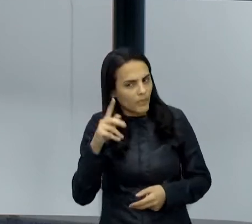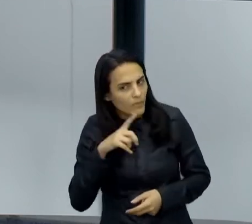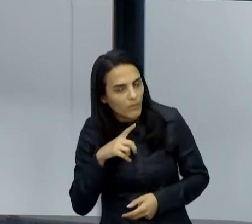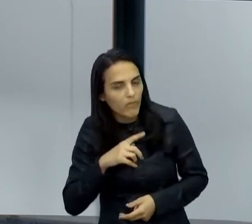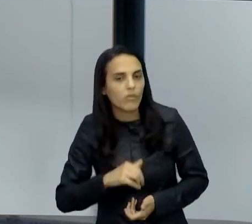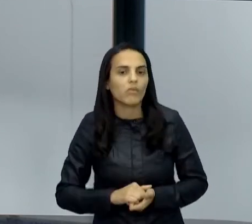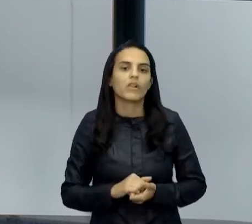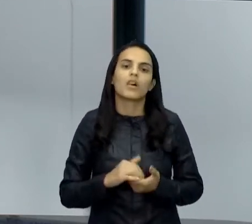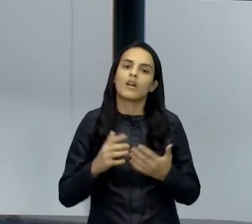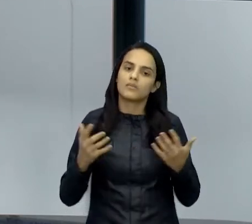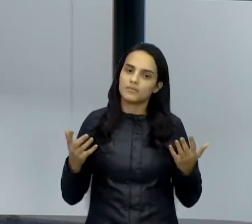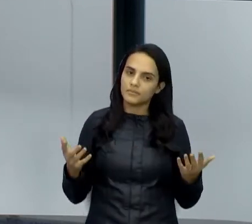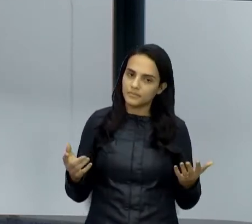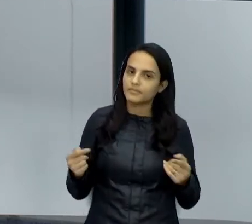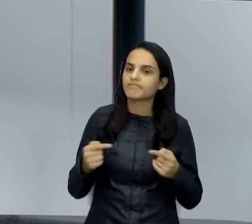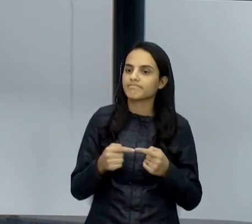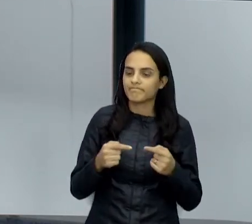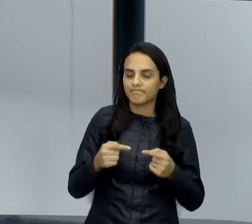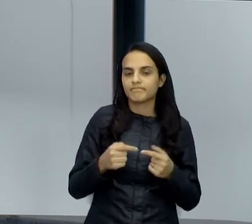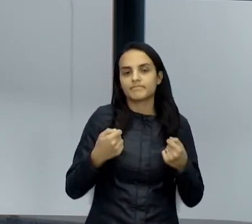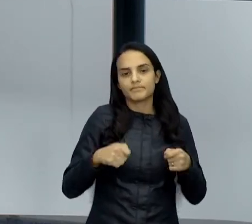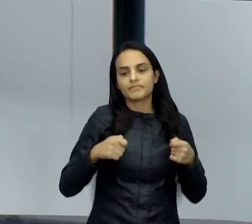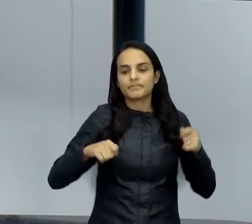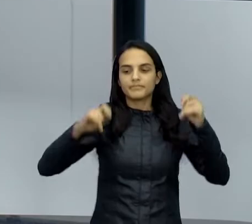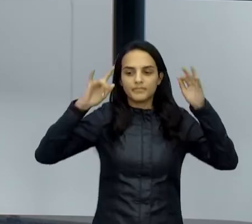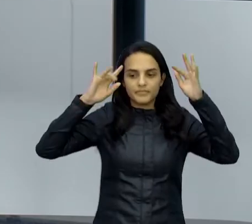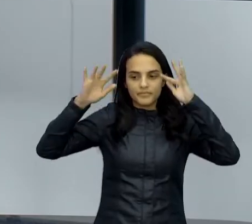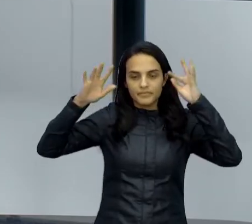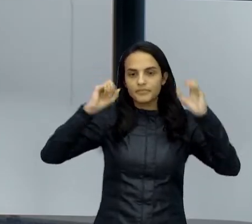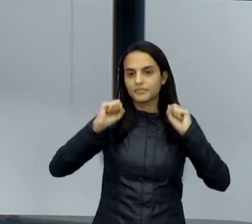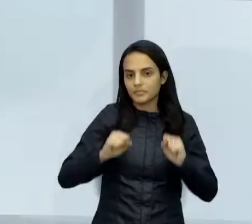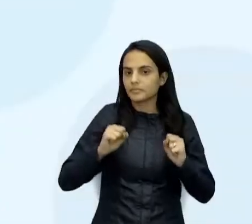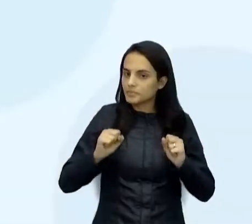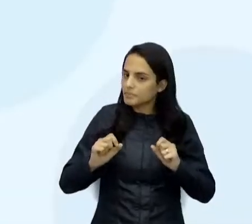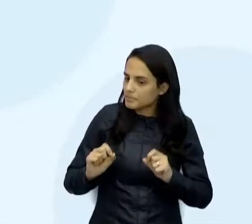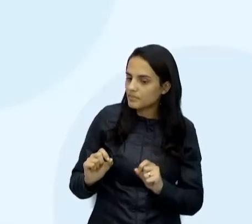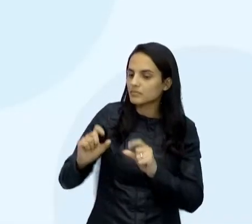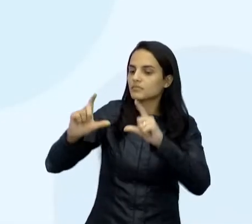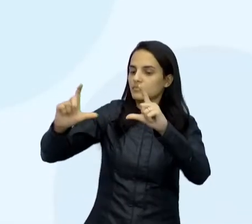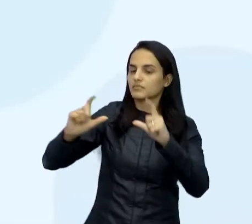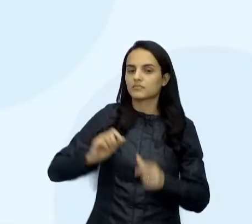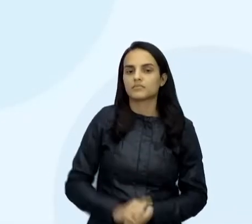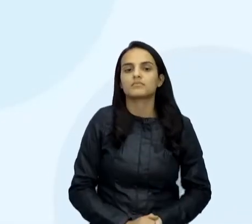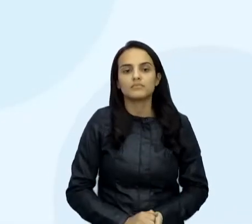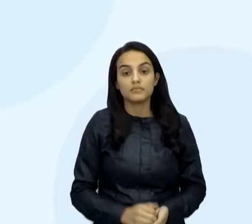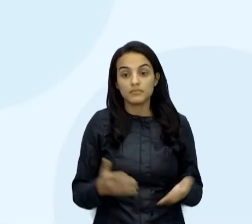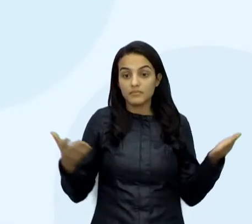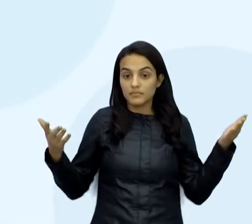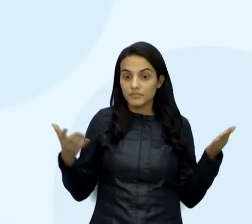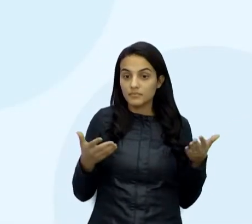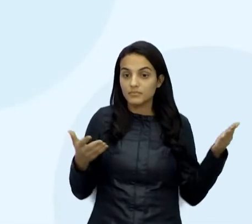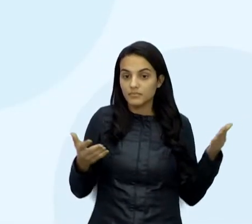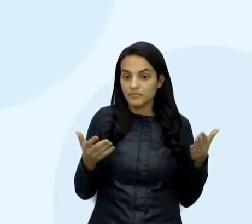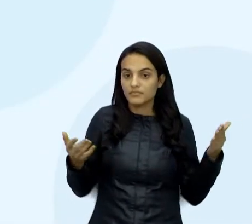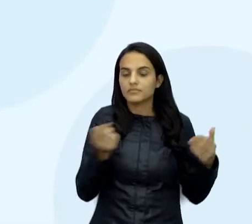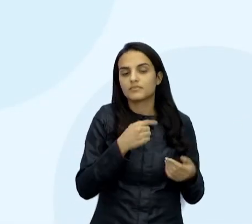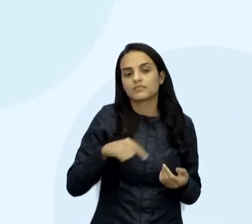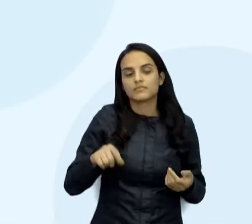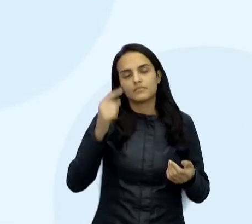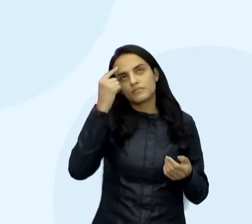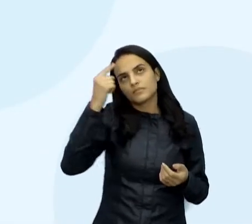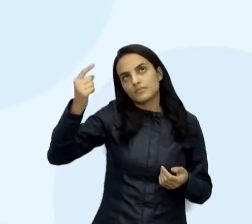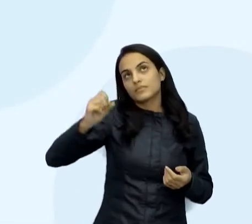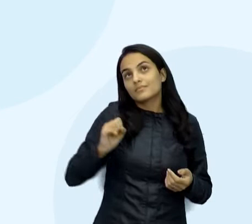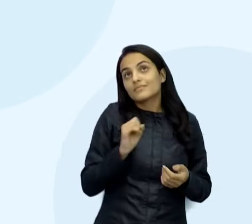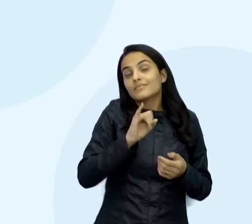isso? É uma questão também a se pensar que poderia ter aumentado, tá certo? Agora, vamos pensar aqui, e